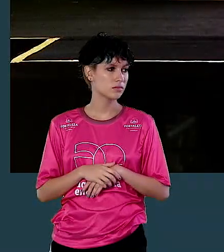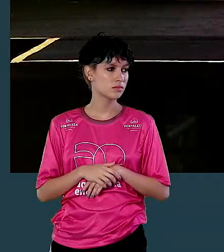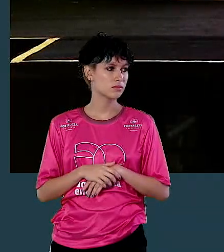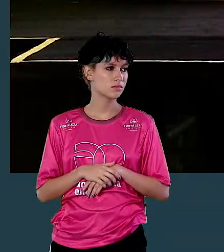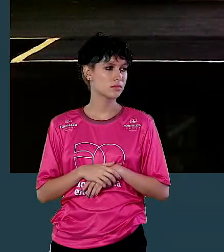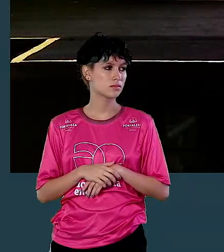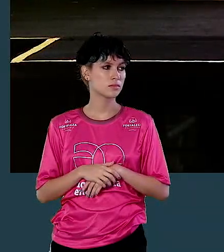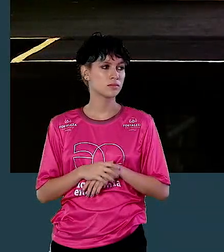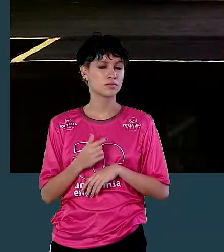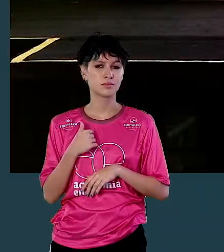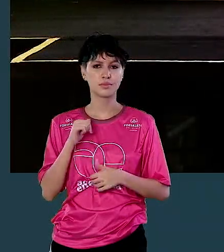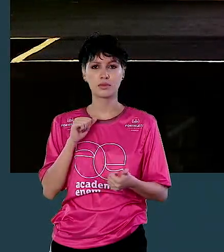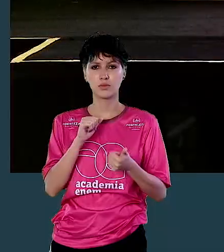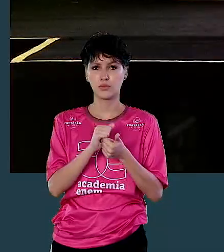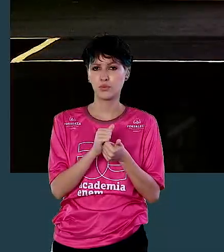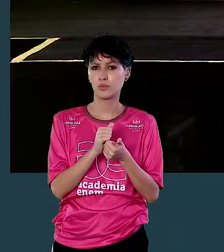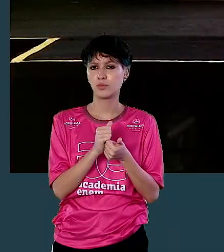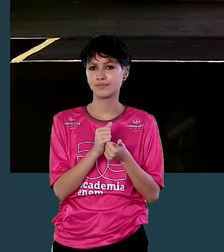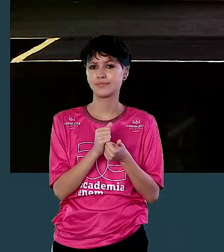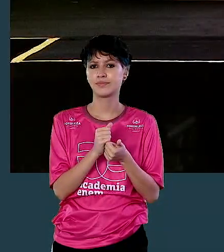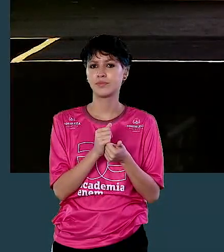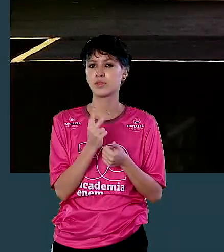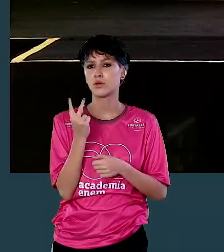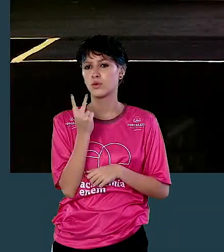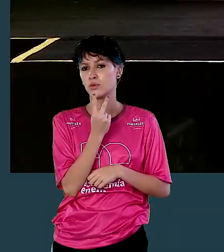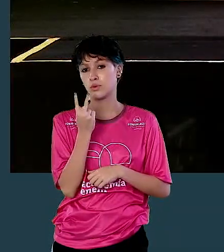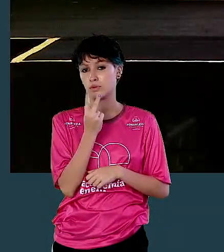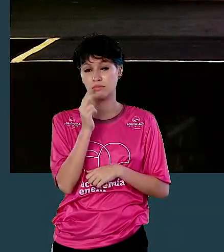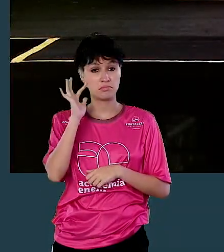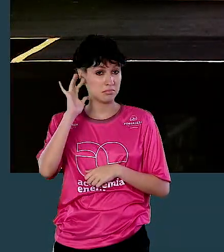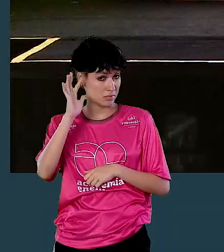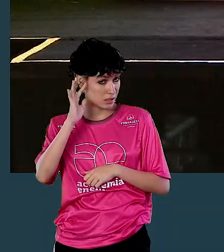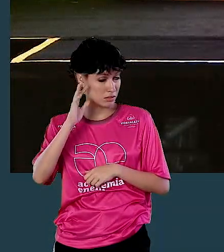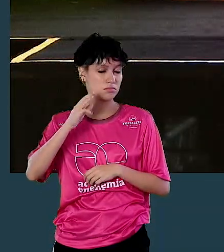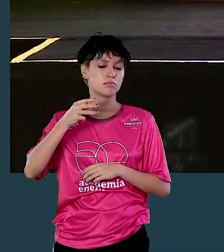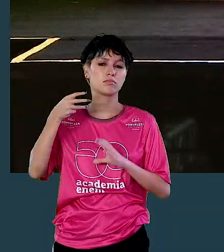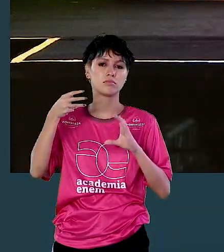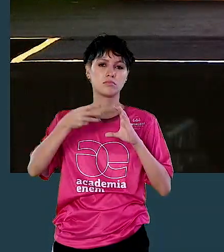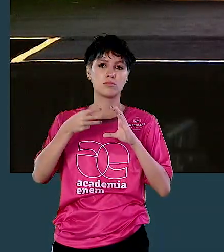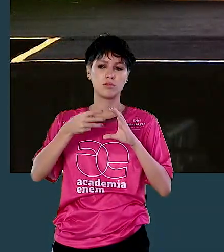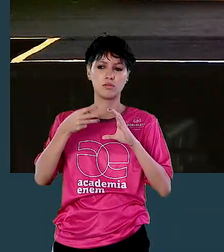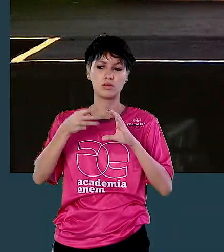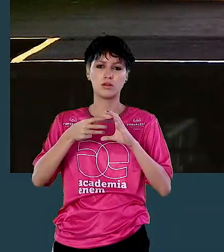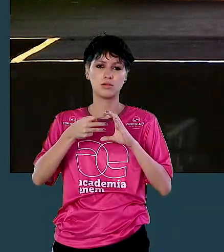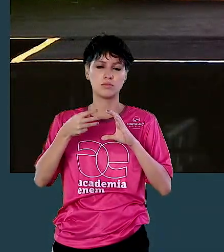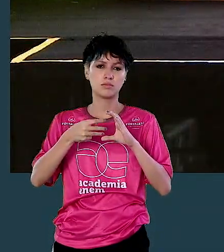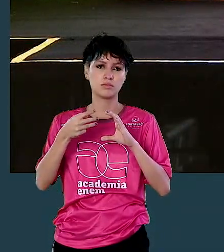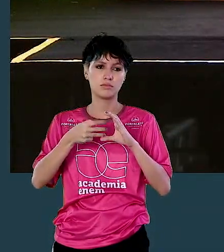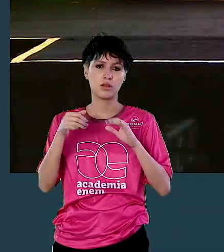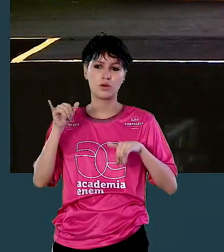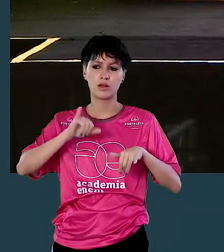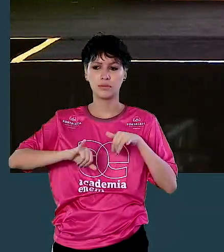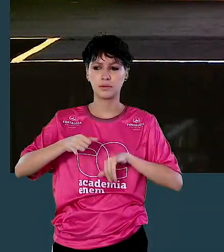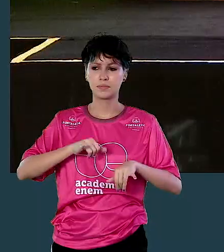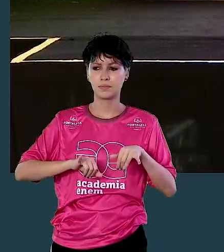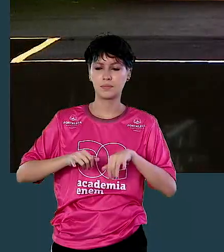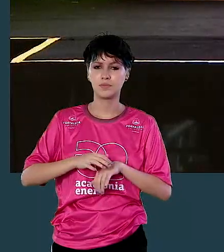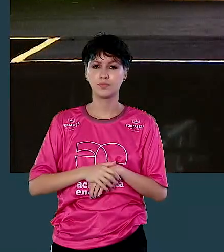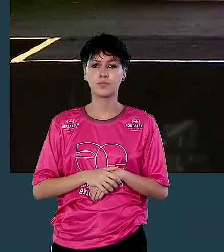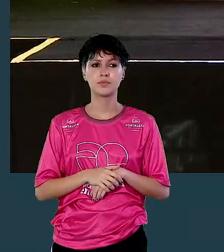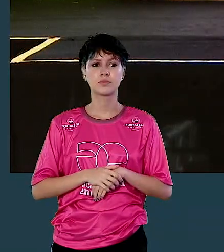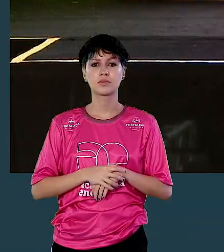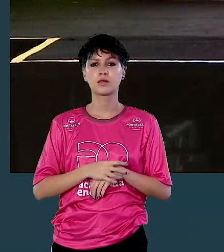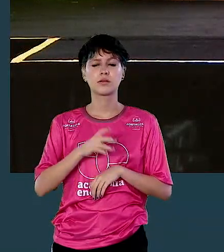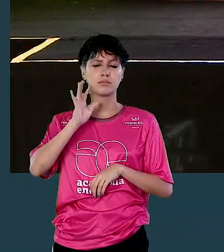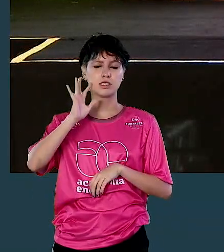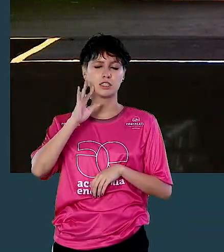beleza? Eu e o Matheus somos duas moléculas químicas, certo? Matheus e eu somos duas... Sobe aqui, cara, pra ficar melhor. Matheus e eu